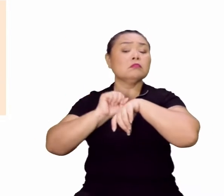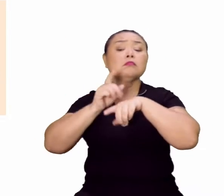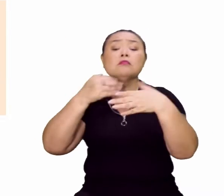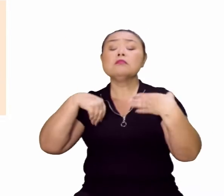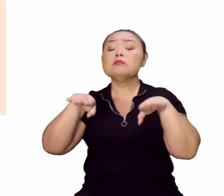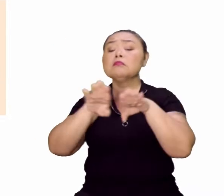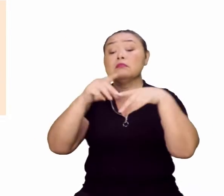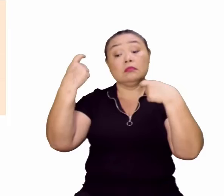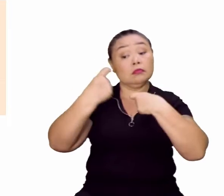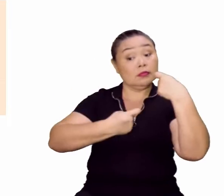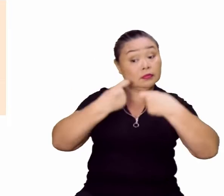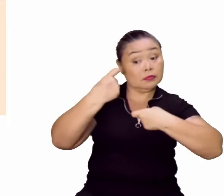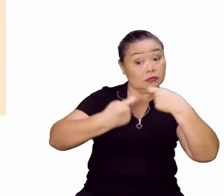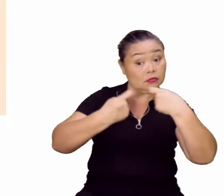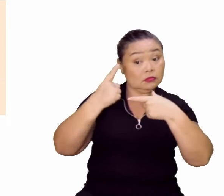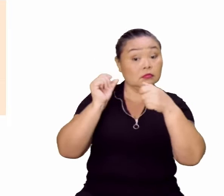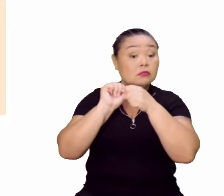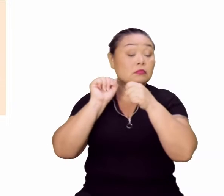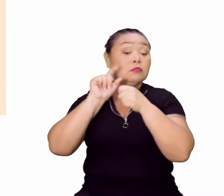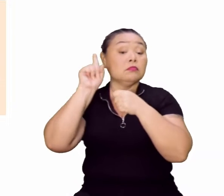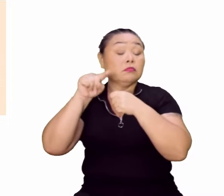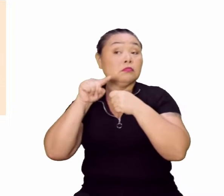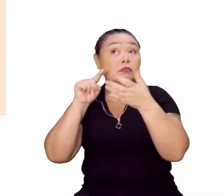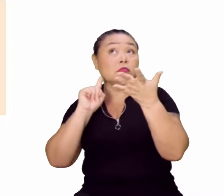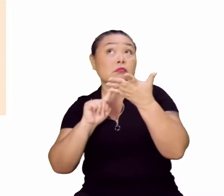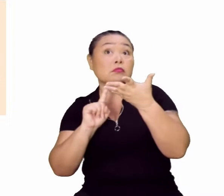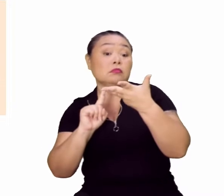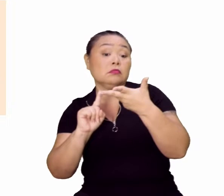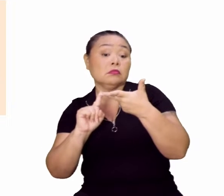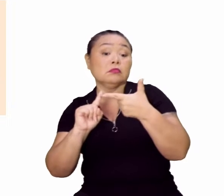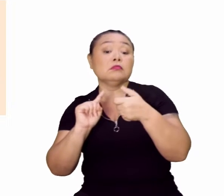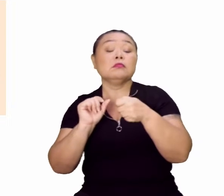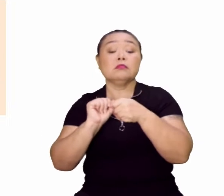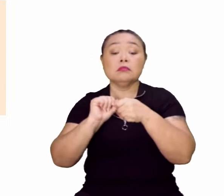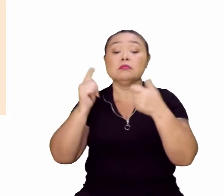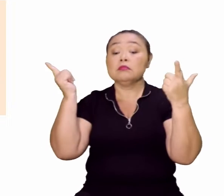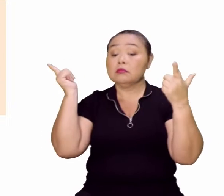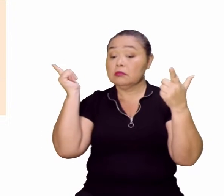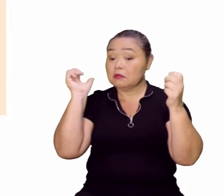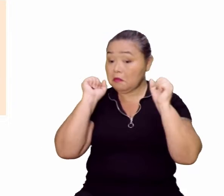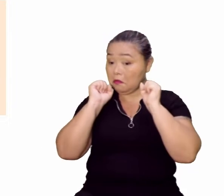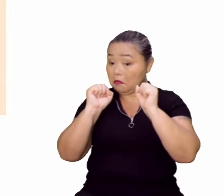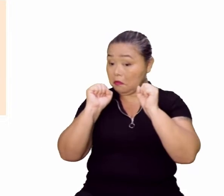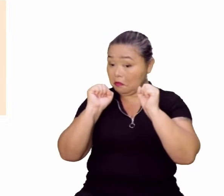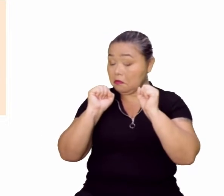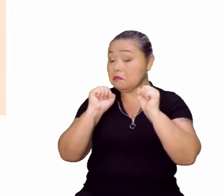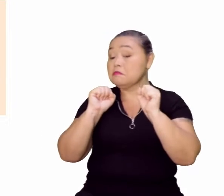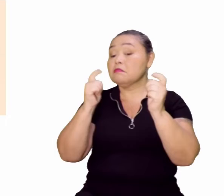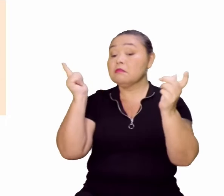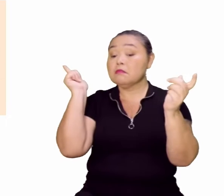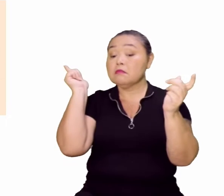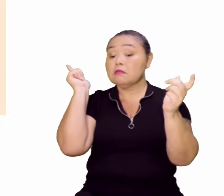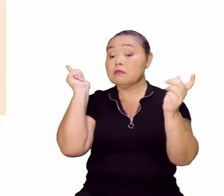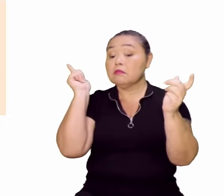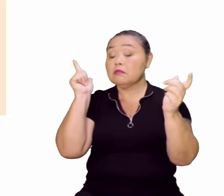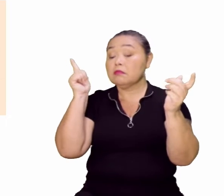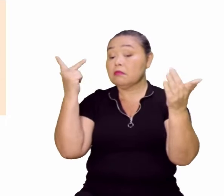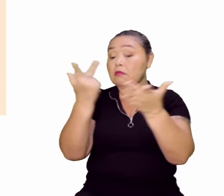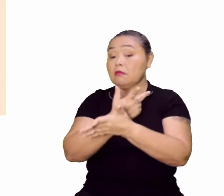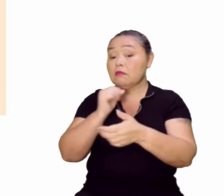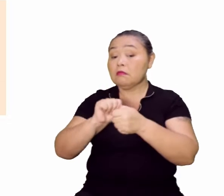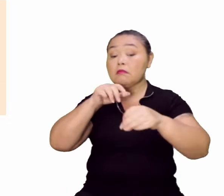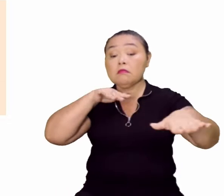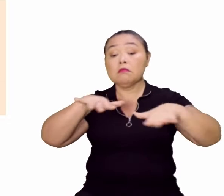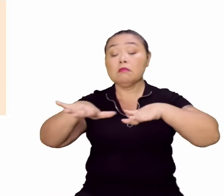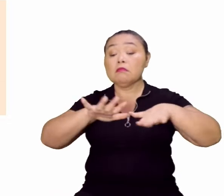político-ideológico, pode ser também de guerras. Isso aí são os fatores que causam a movimentação de pessoas. Mas o